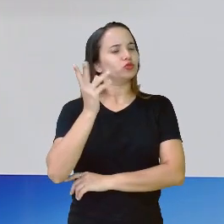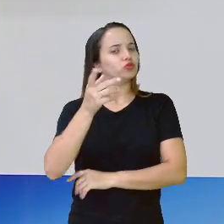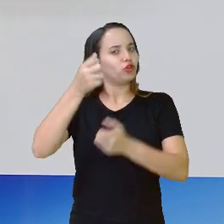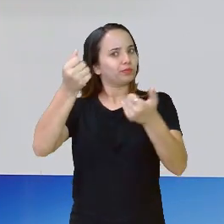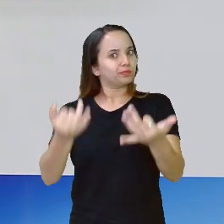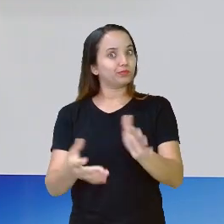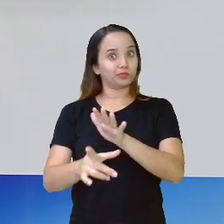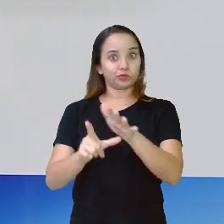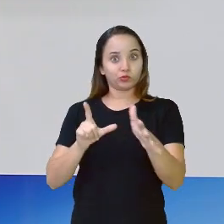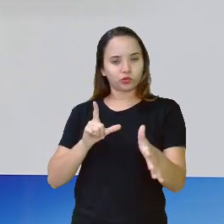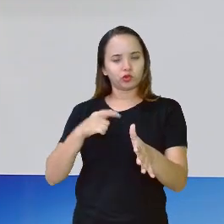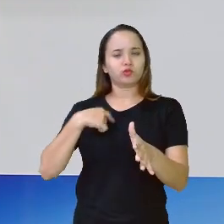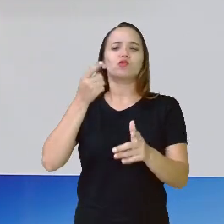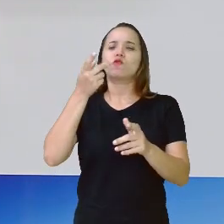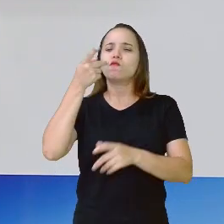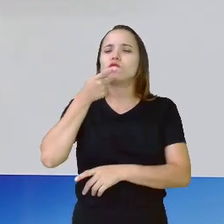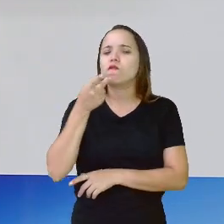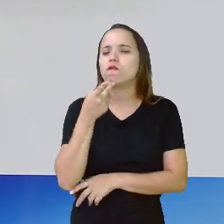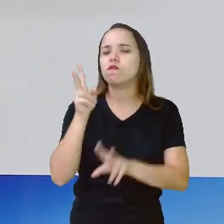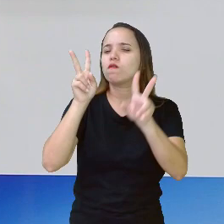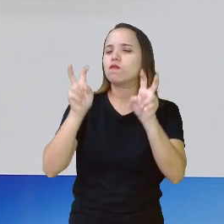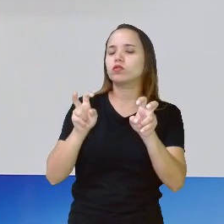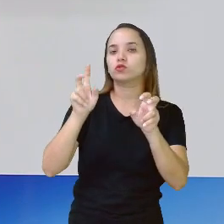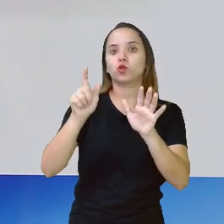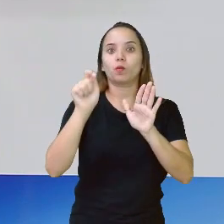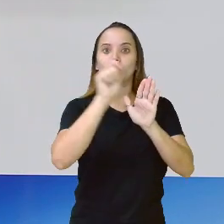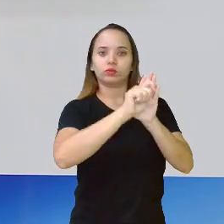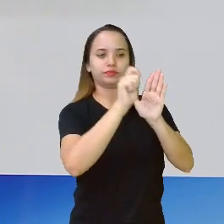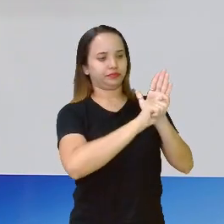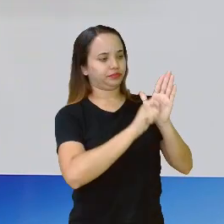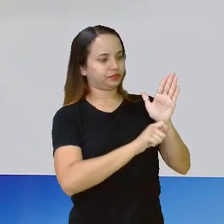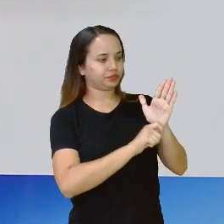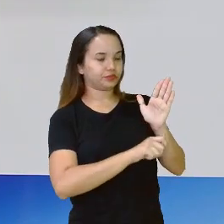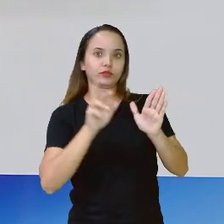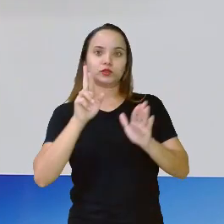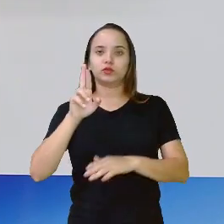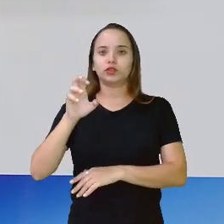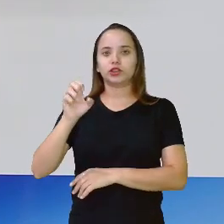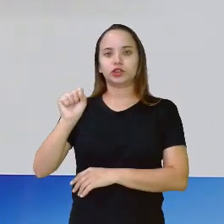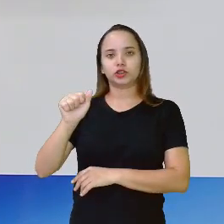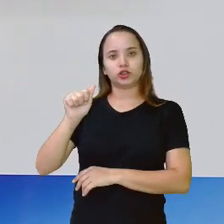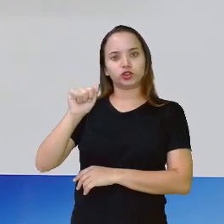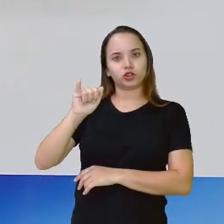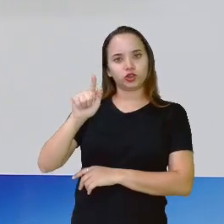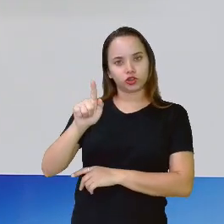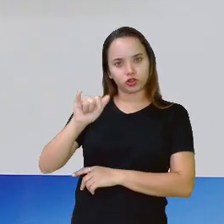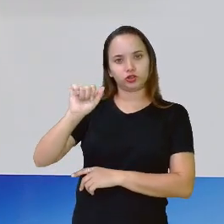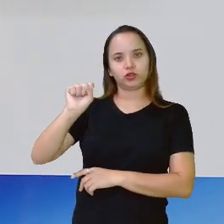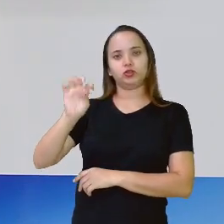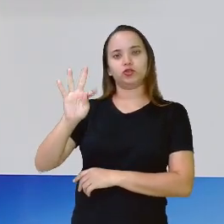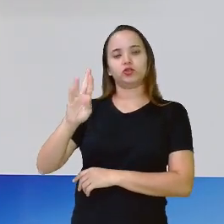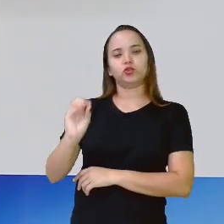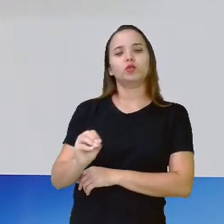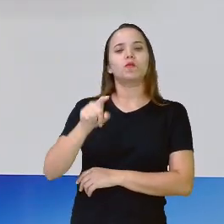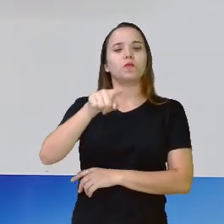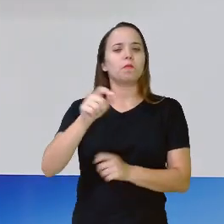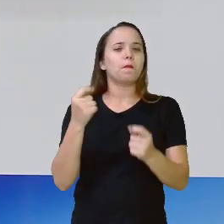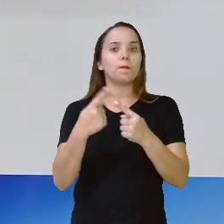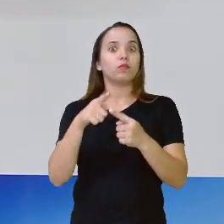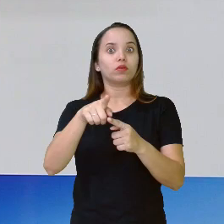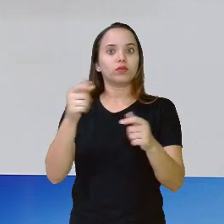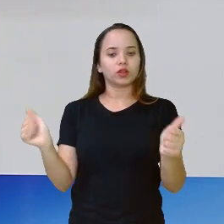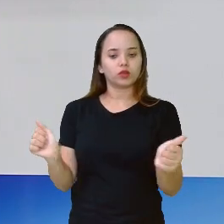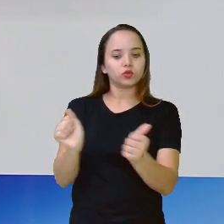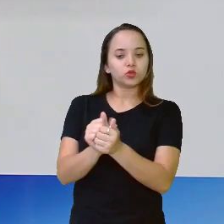que falei sobre o registro, que é muito importante você estar ali com aquele estudante e vai registrando para